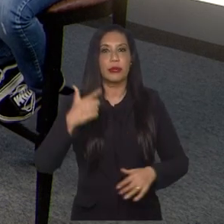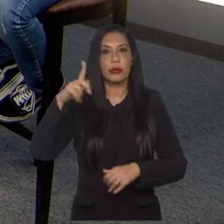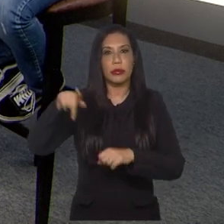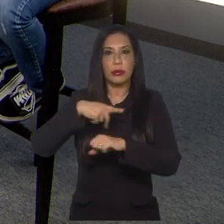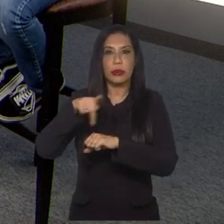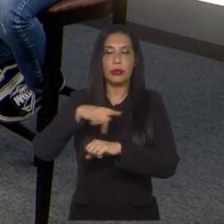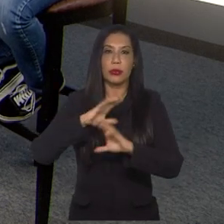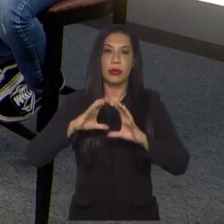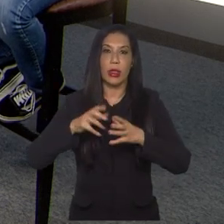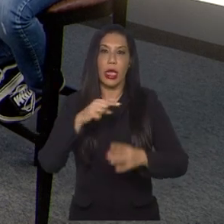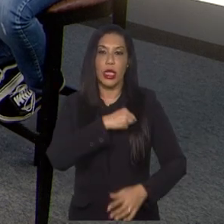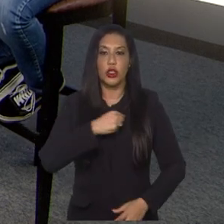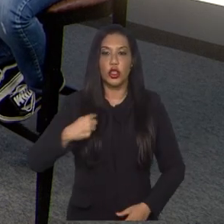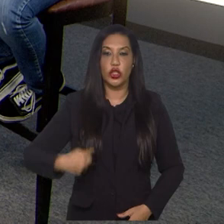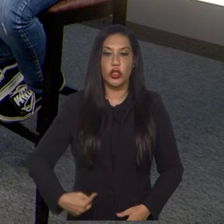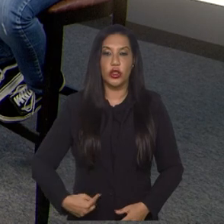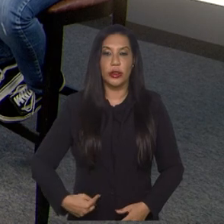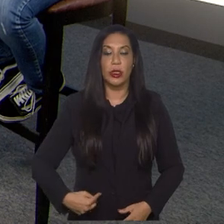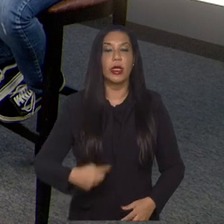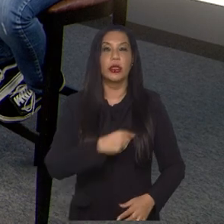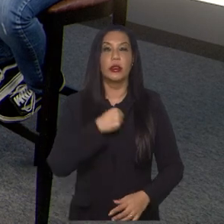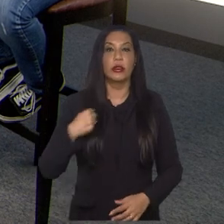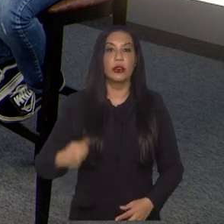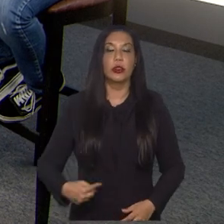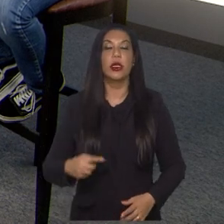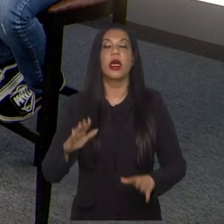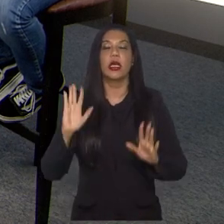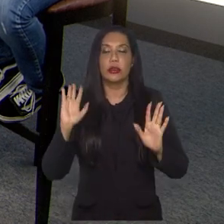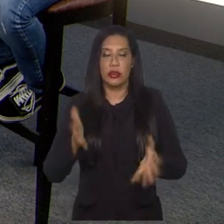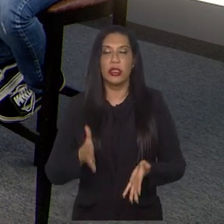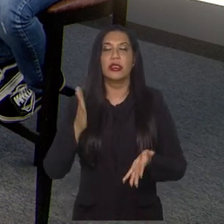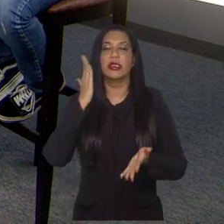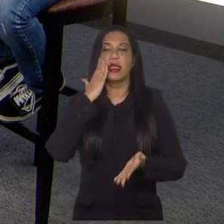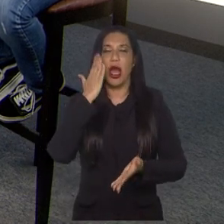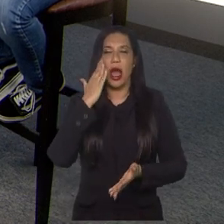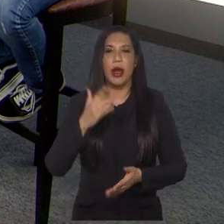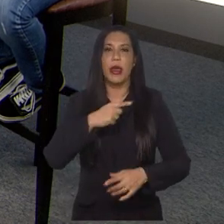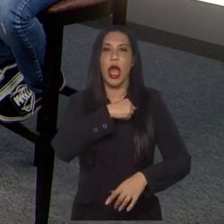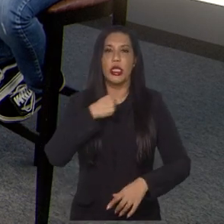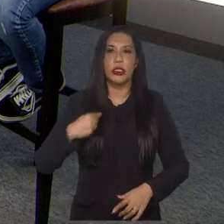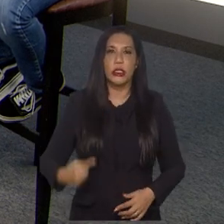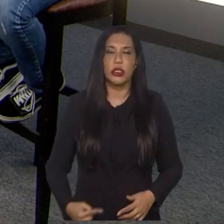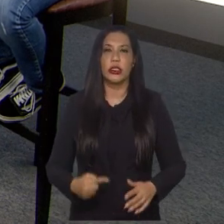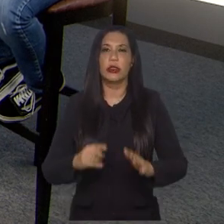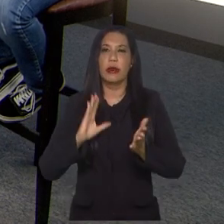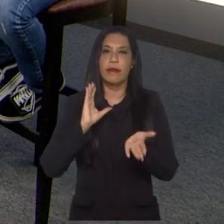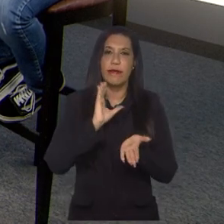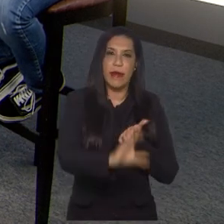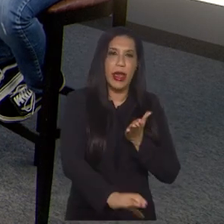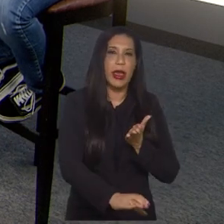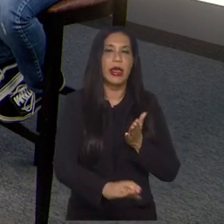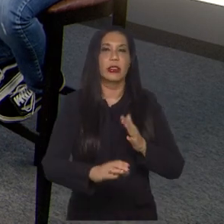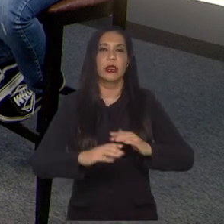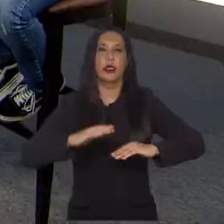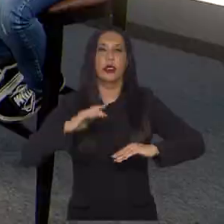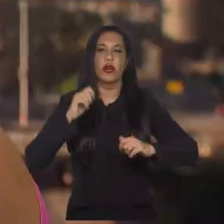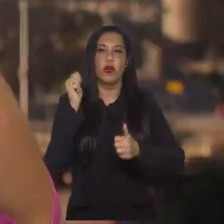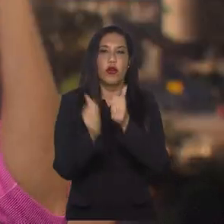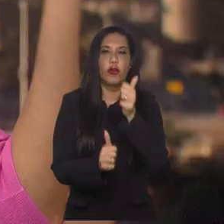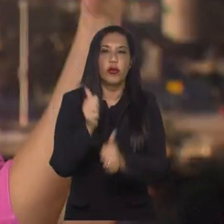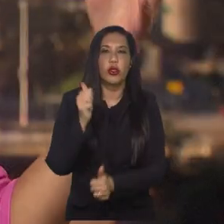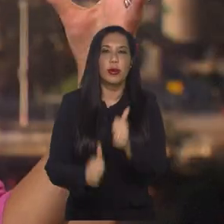nesse grupo é a China, obviamente. A gente reconhece, sabe o quanto a China investe no futebol